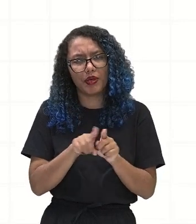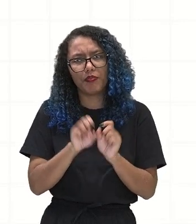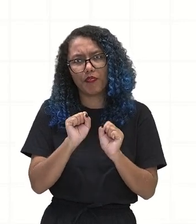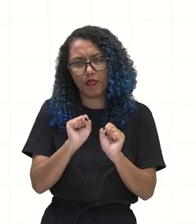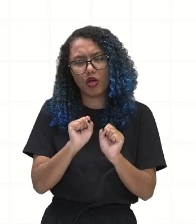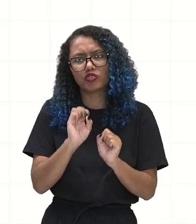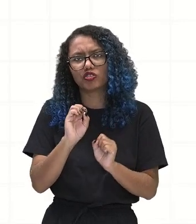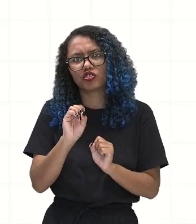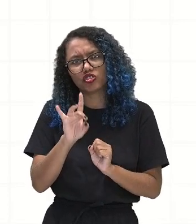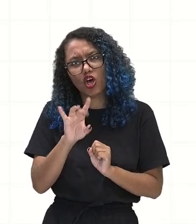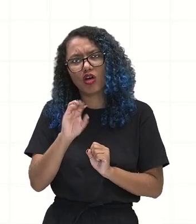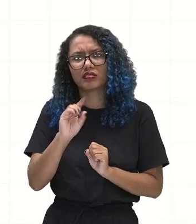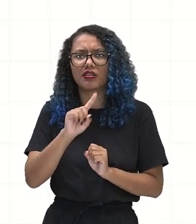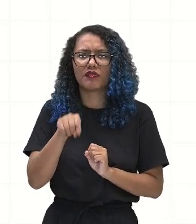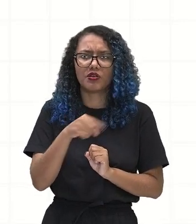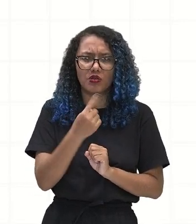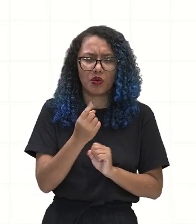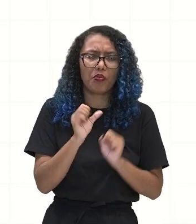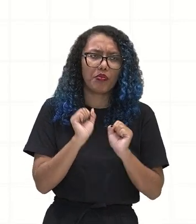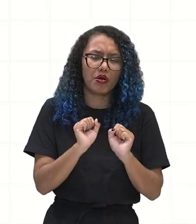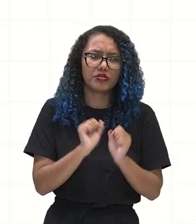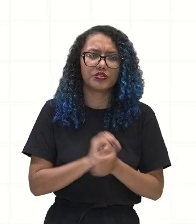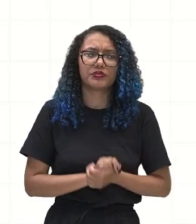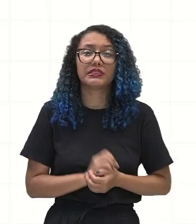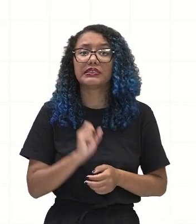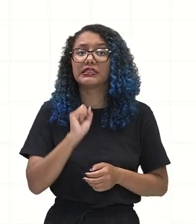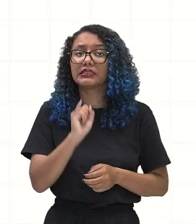E se fôssemos simplificar essa fração, ó,